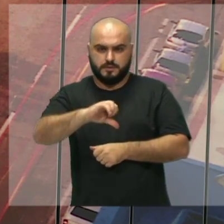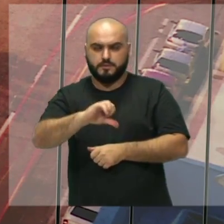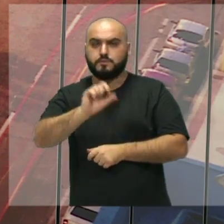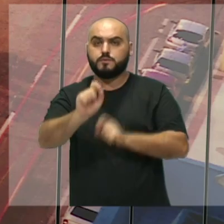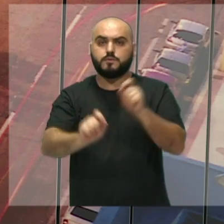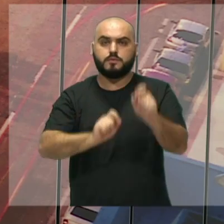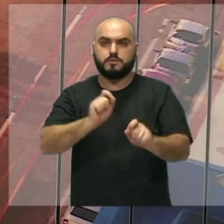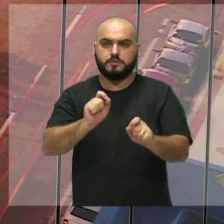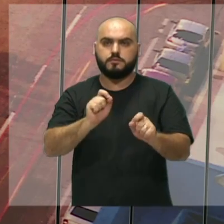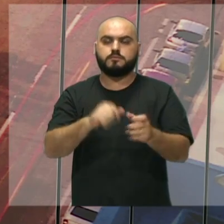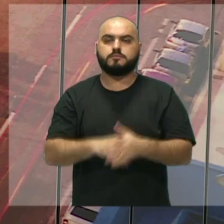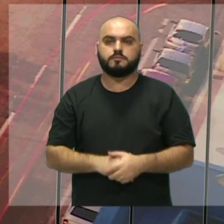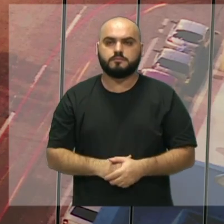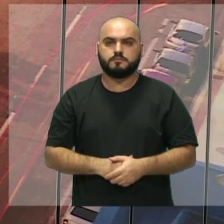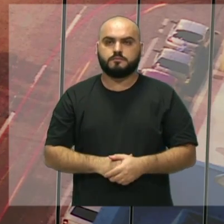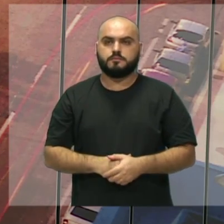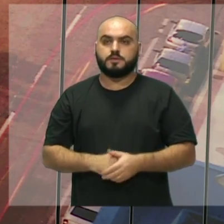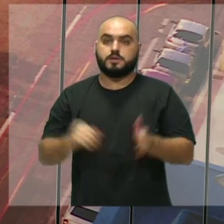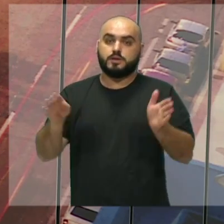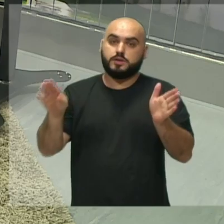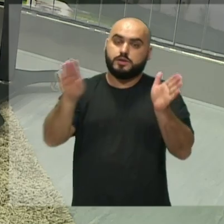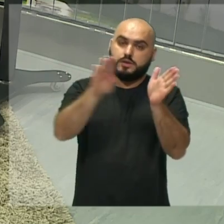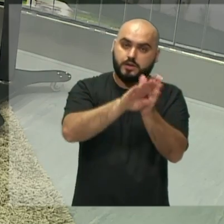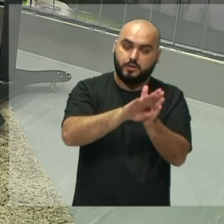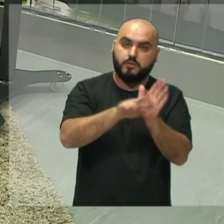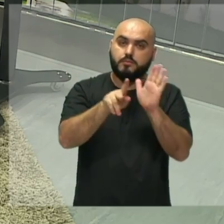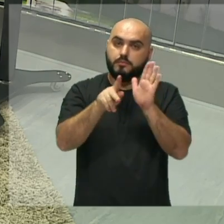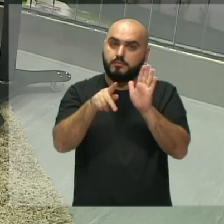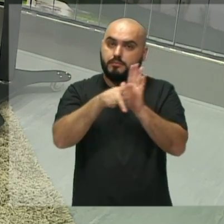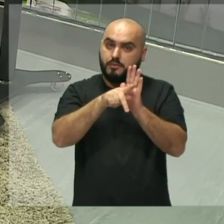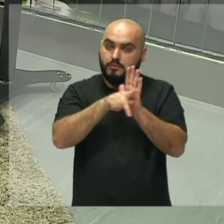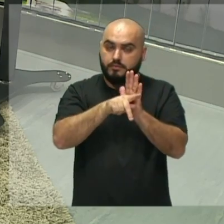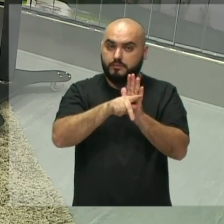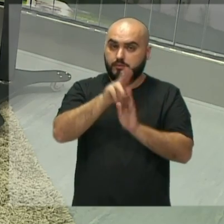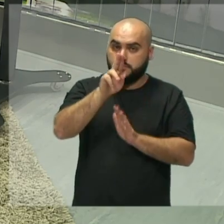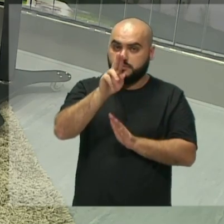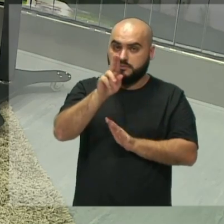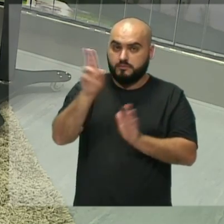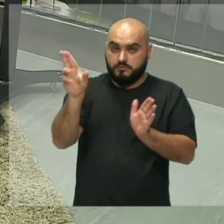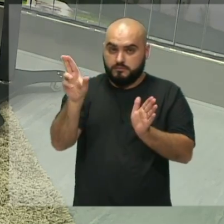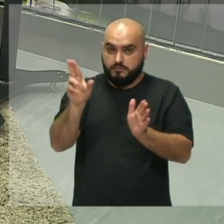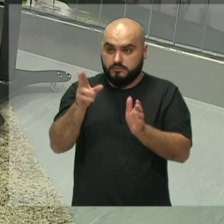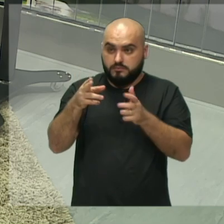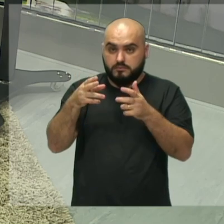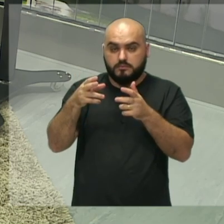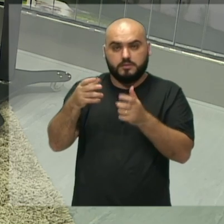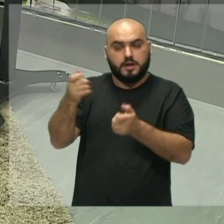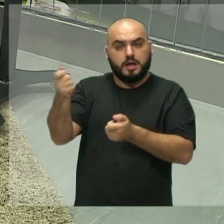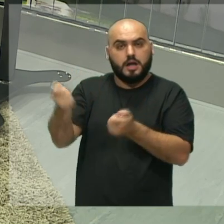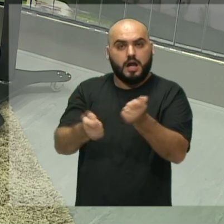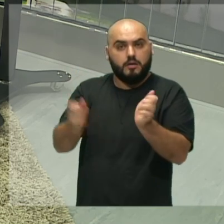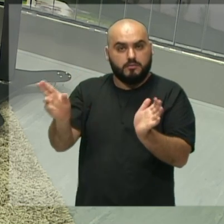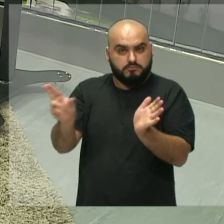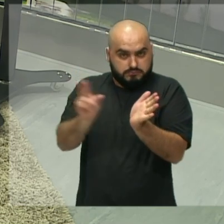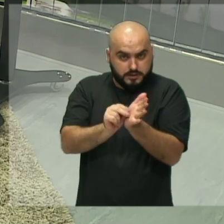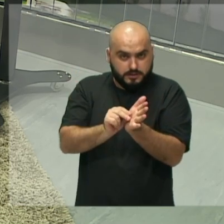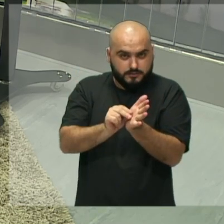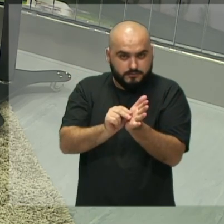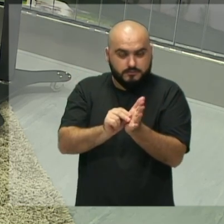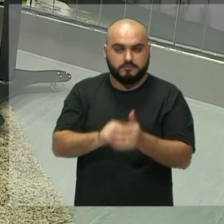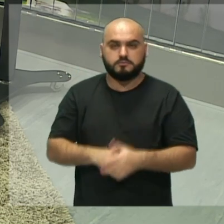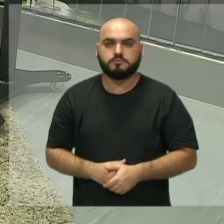situação com a chegada desses serviços de transporte por meio de aplicativo. E no fim,